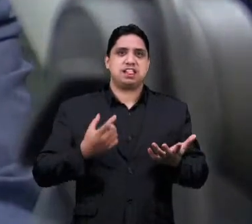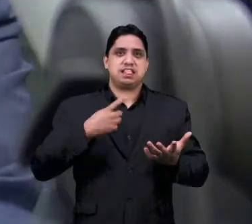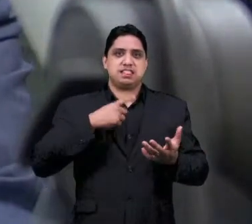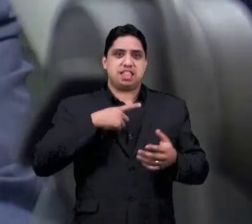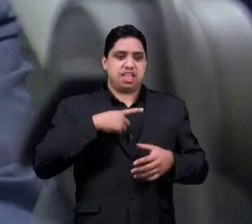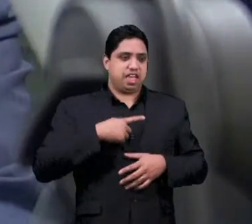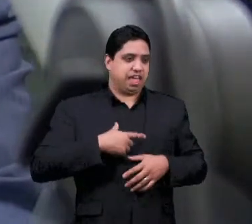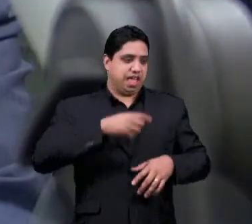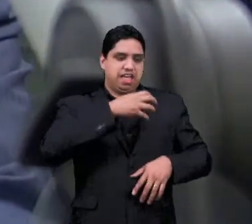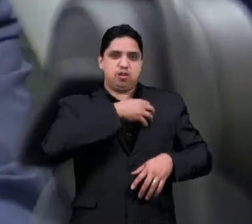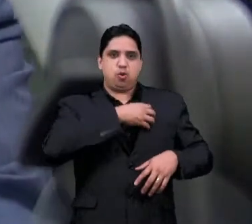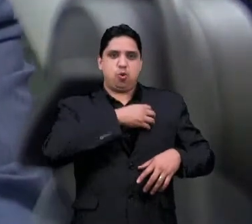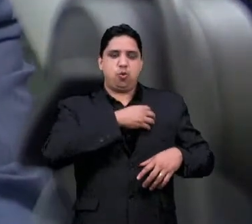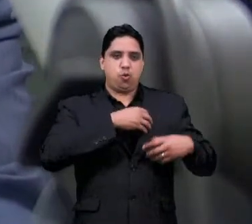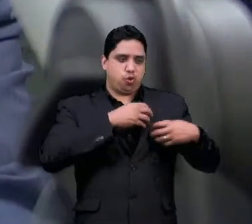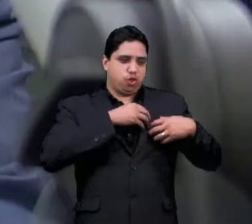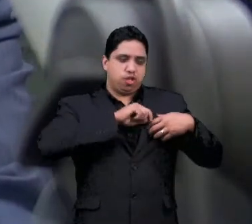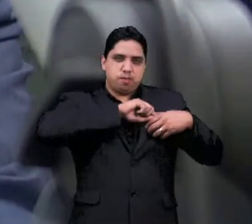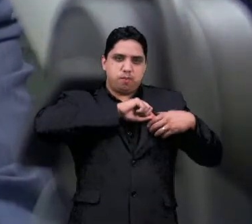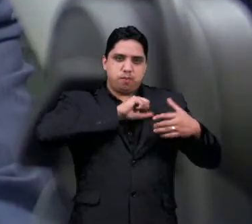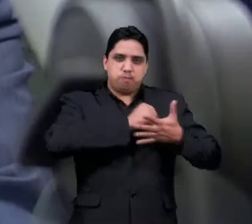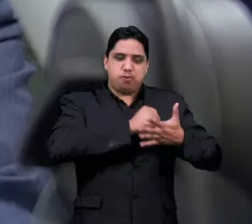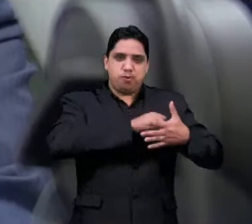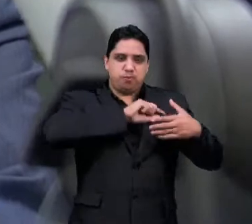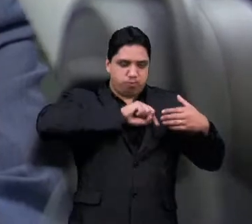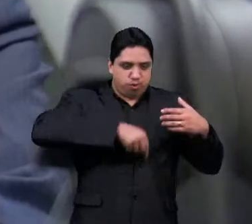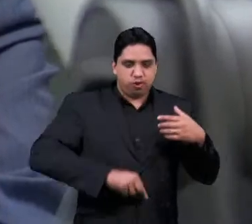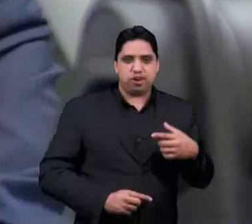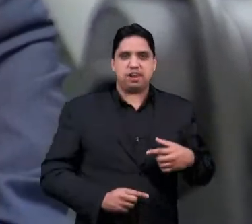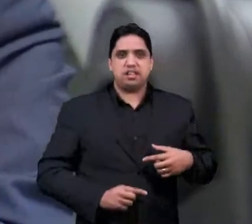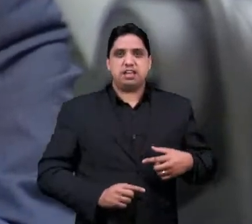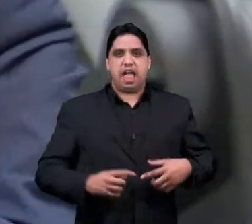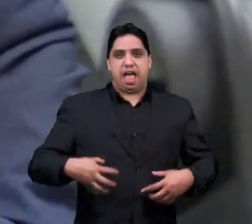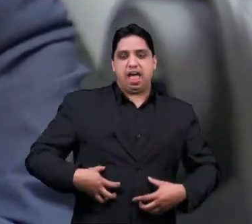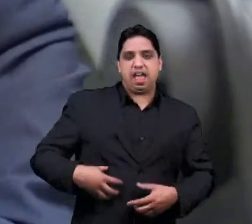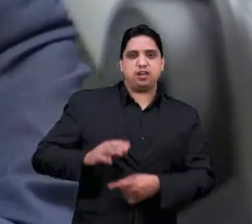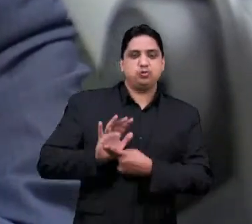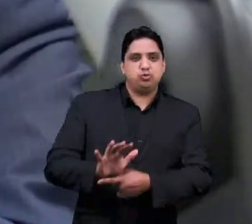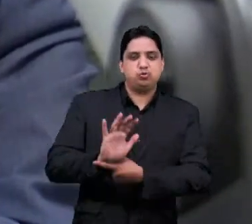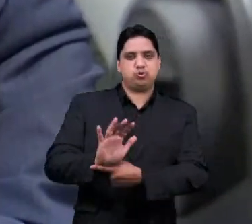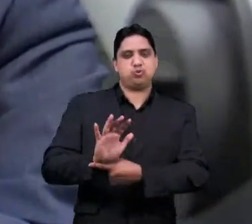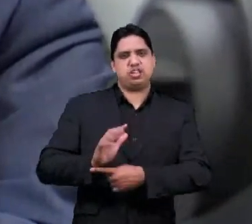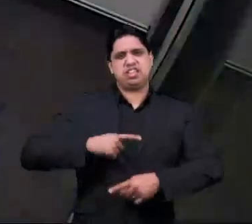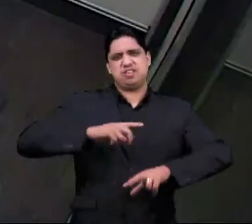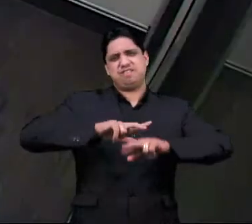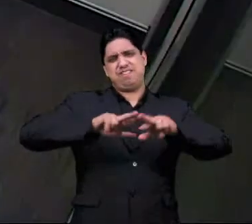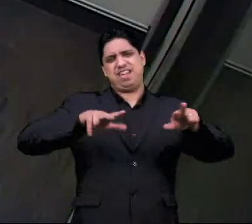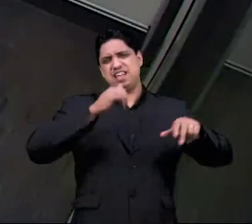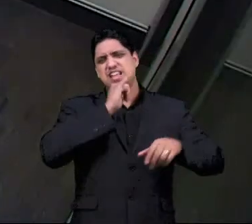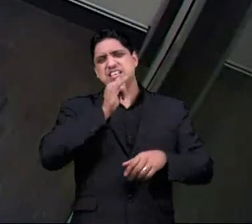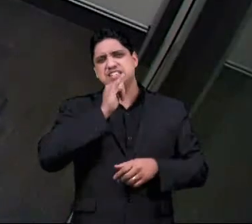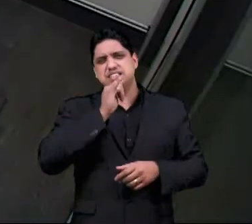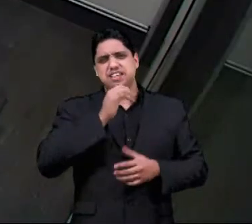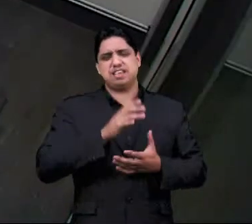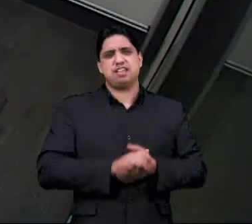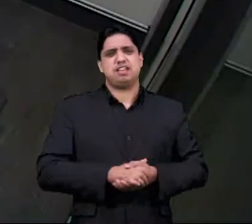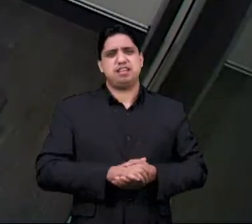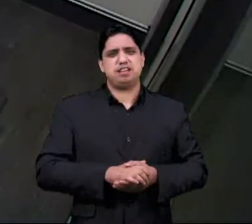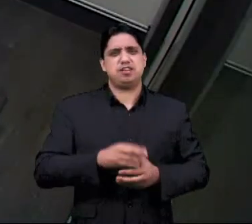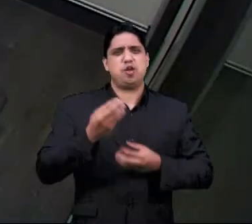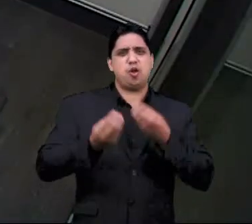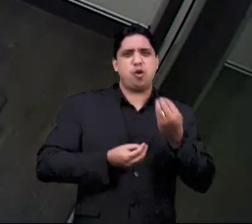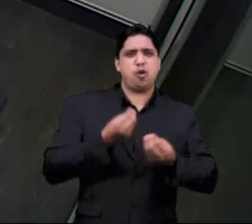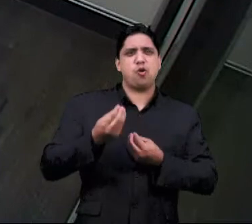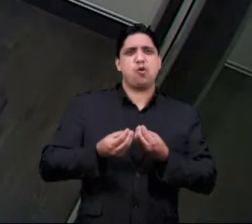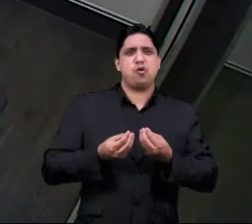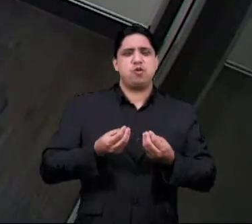a tireoide. O aumento do hormônio tireoide também estimula a tireoide. Então, vem da tireoide, vem da hipófise para tireoide e